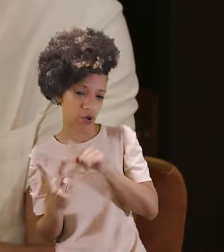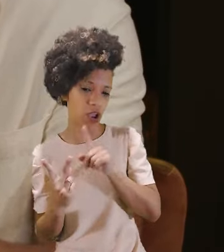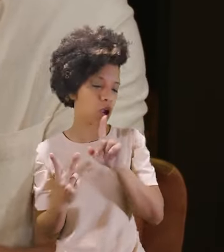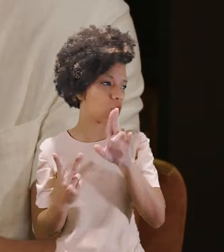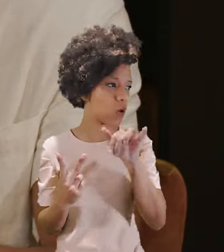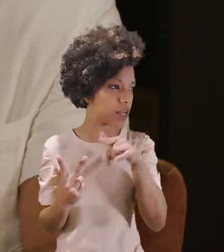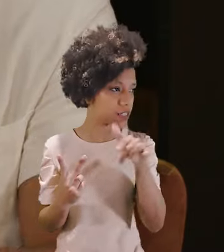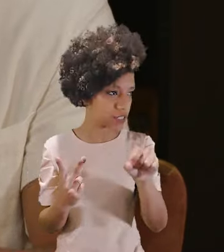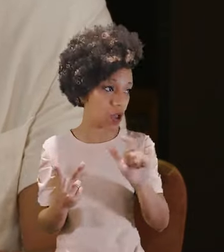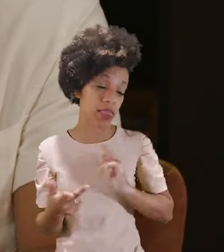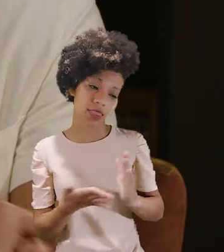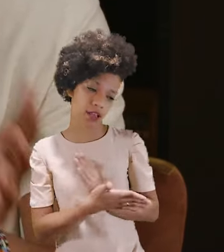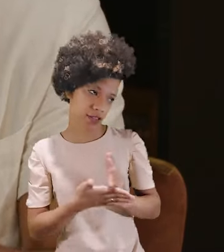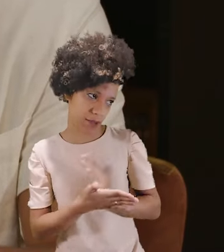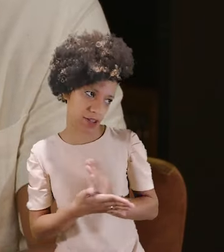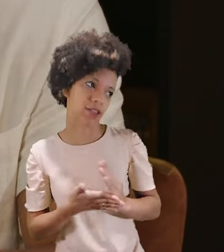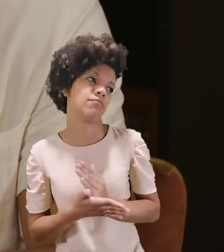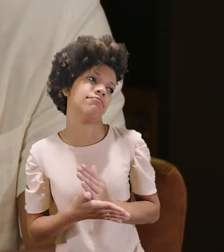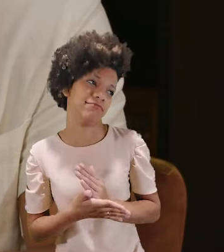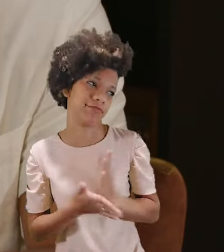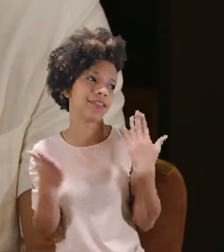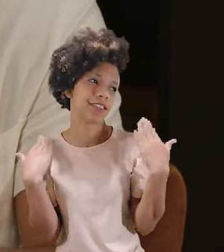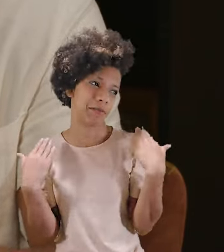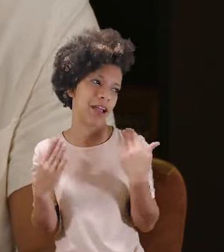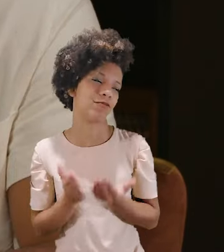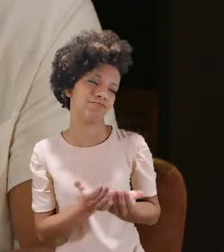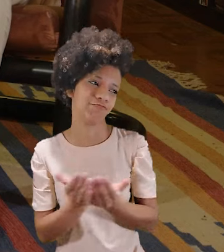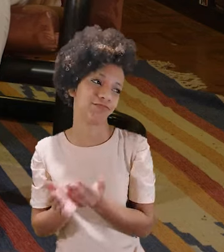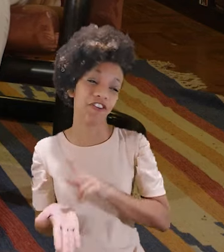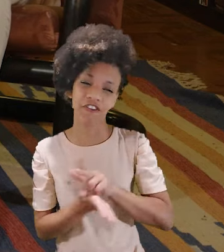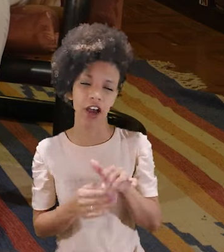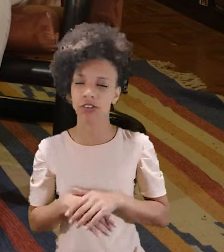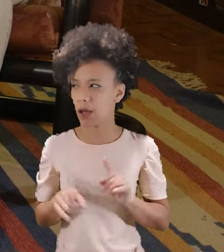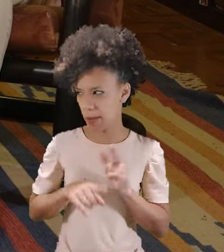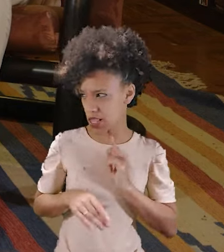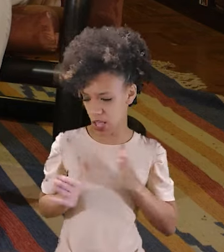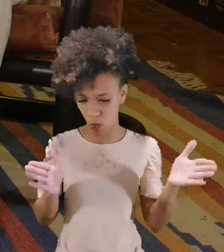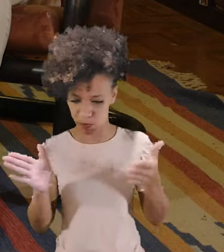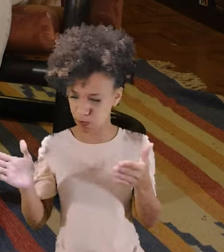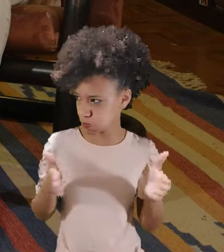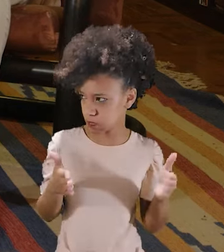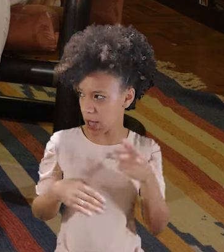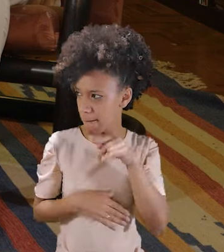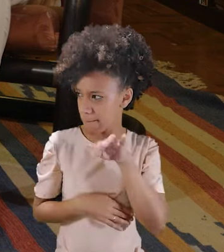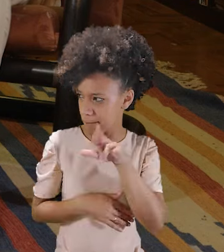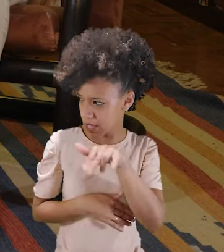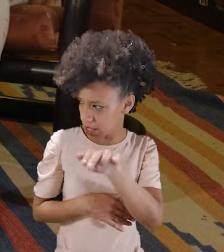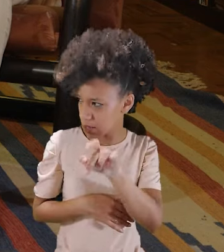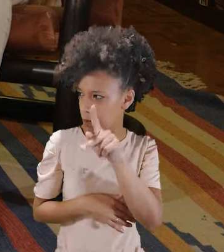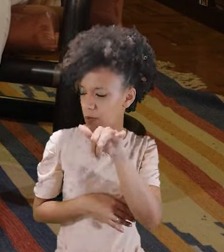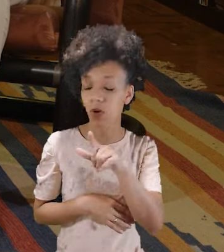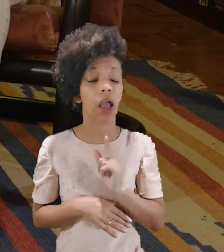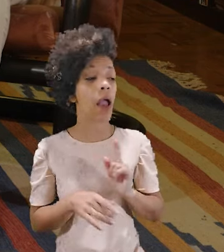Existe uma separação pouco militar nesse nesse nesse na minha casa entendeu valendo a gente tem ele tem vai ter um ping-pong e o nome desse navio